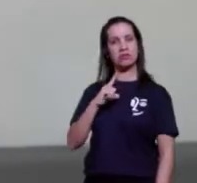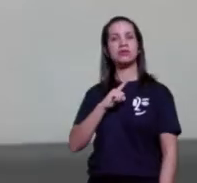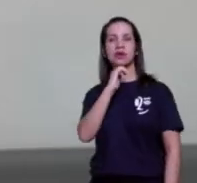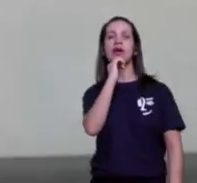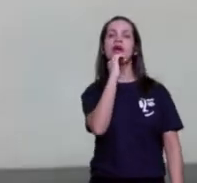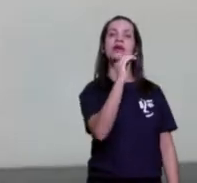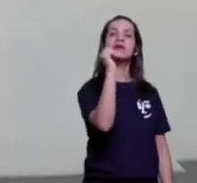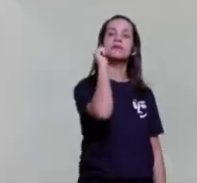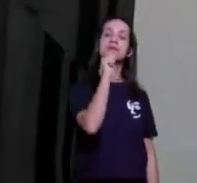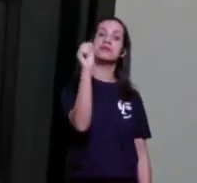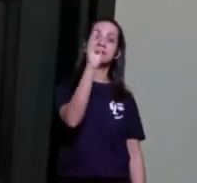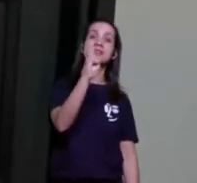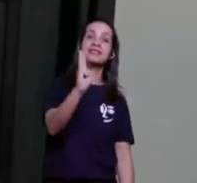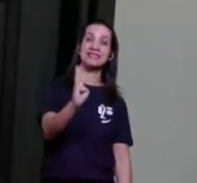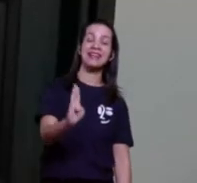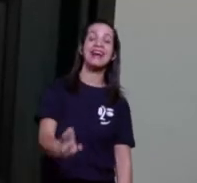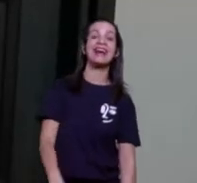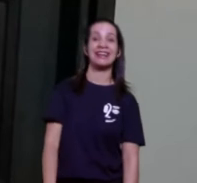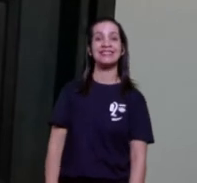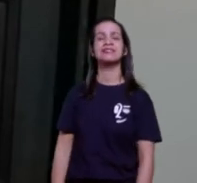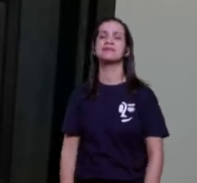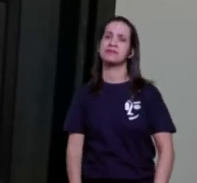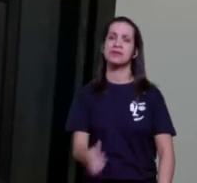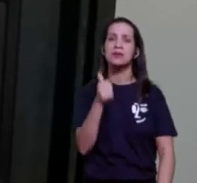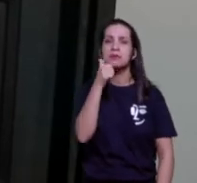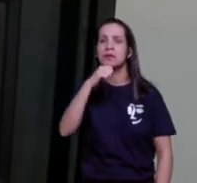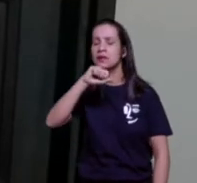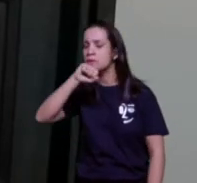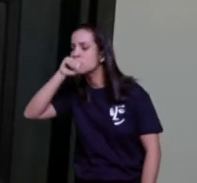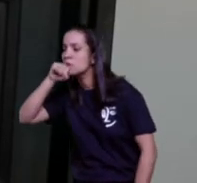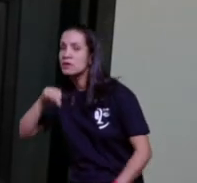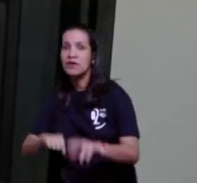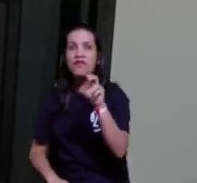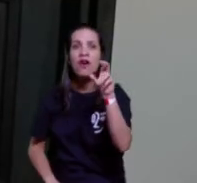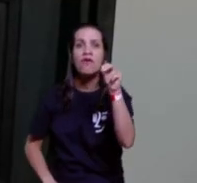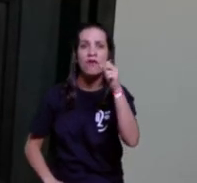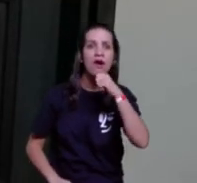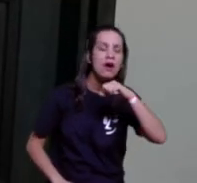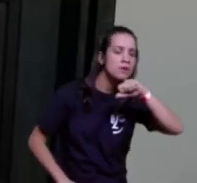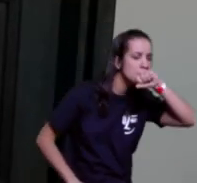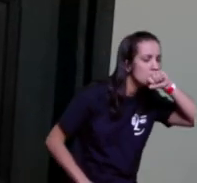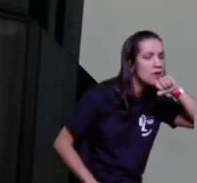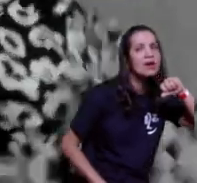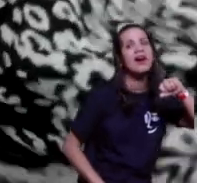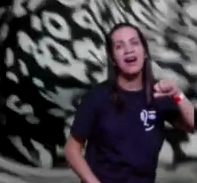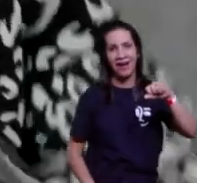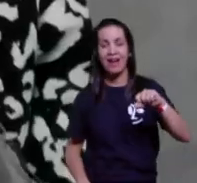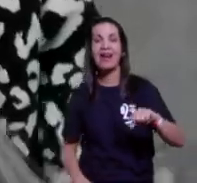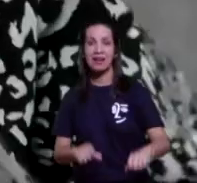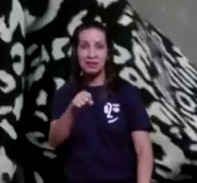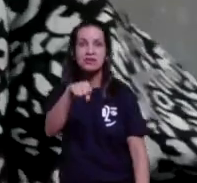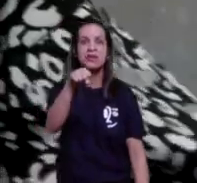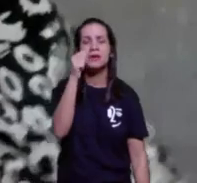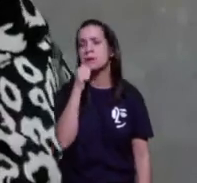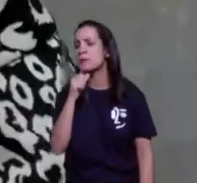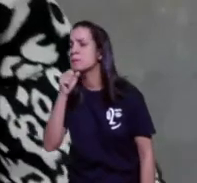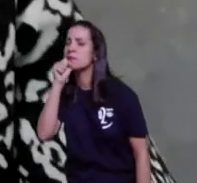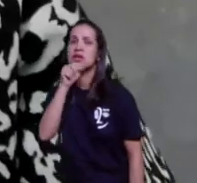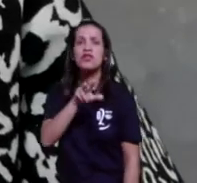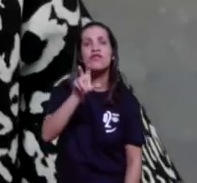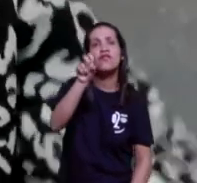mulher brasileira. A benção, mãe, a benção, avó, vamos vencer o pior. A benção, mãe,